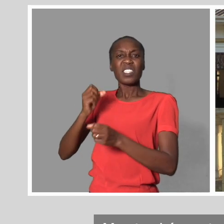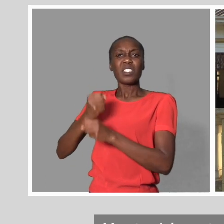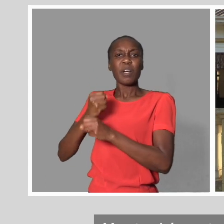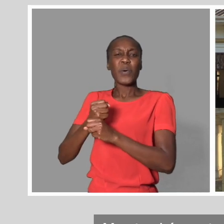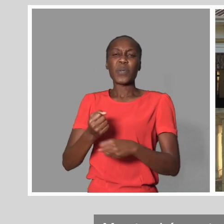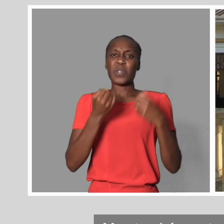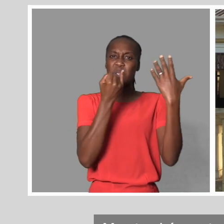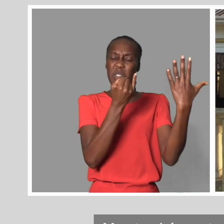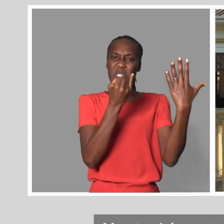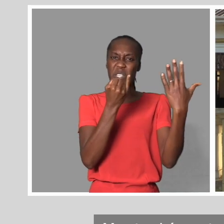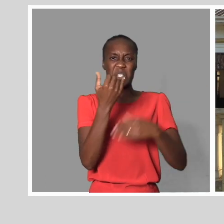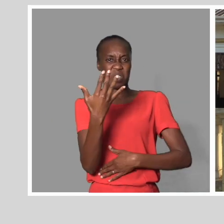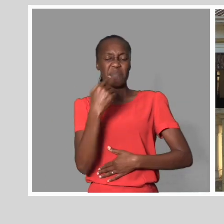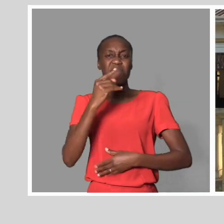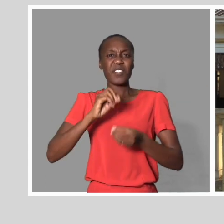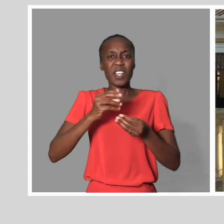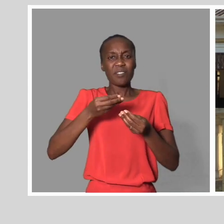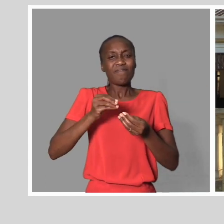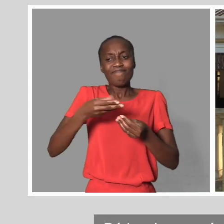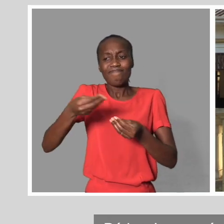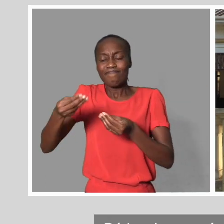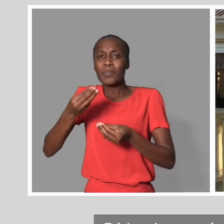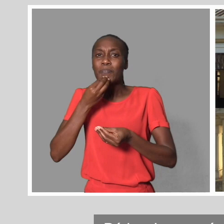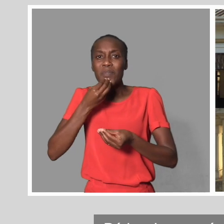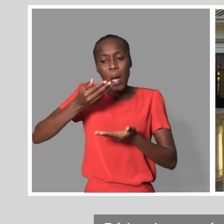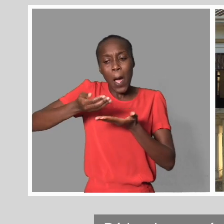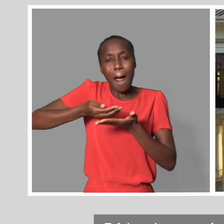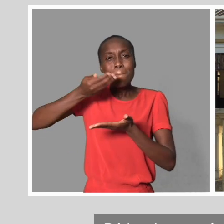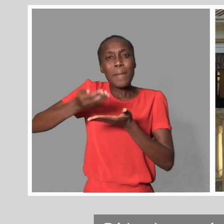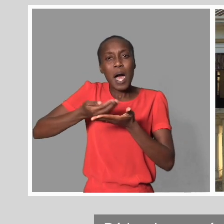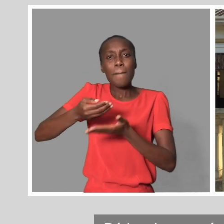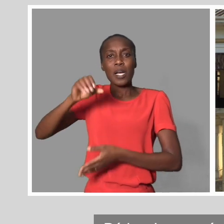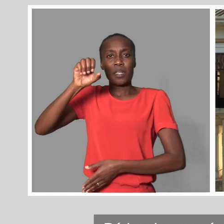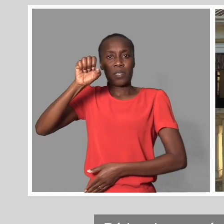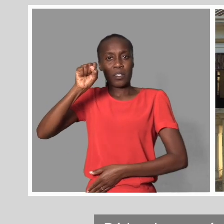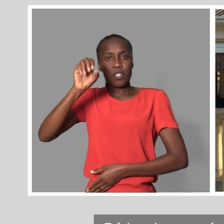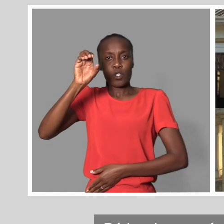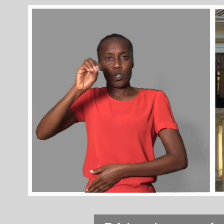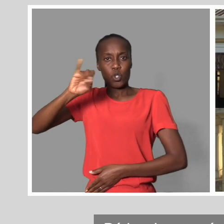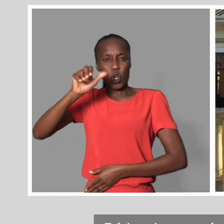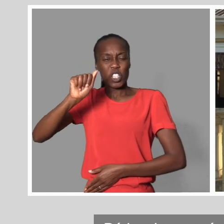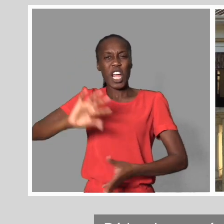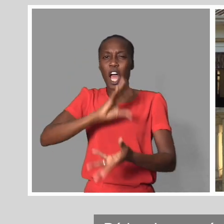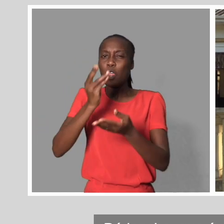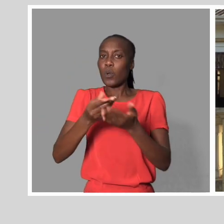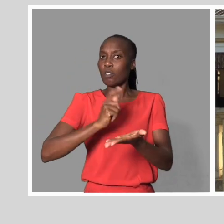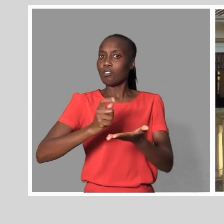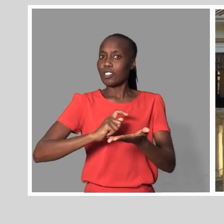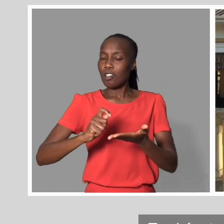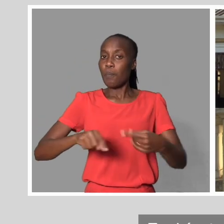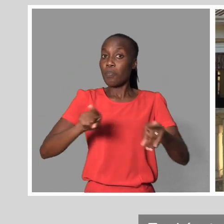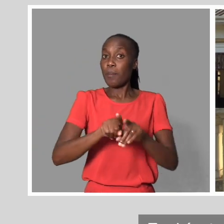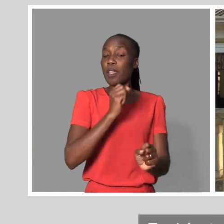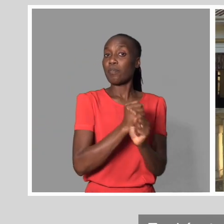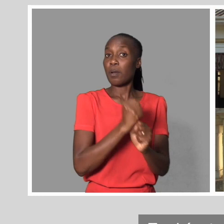Esse está a trabalhar com 66 escolas. Dá um lanche que é papa de soja a essas todas as escolas.